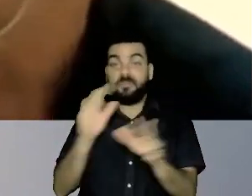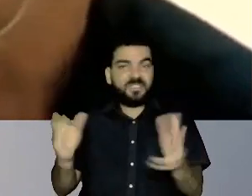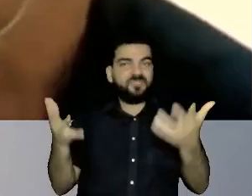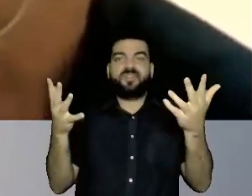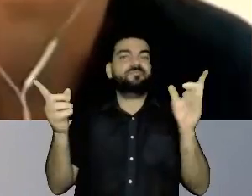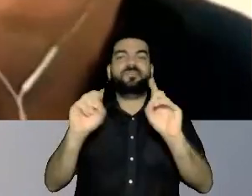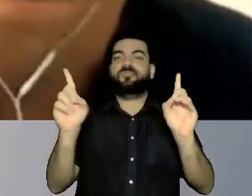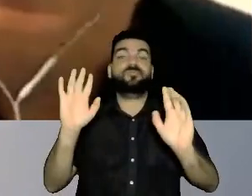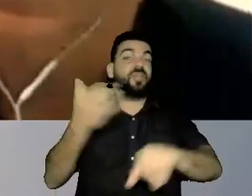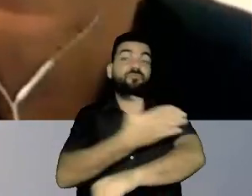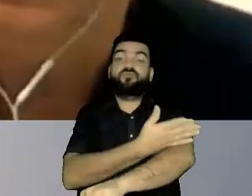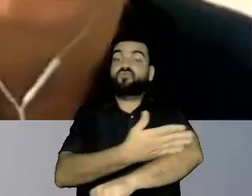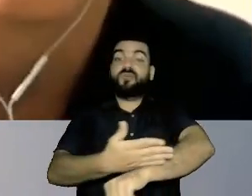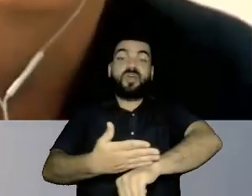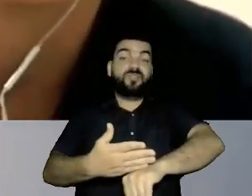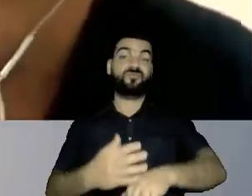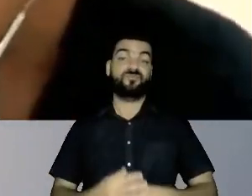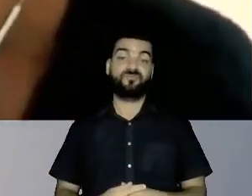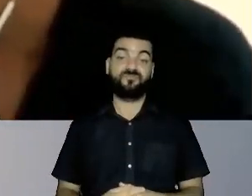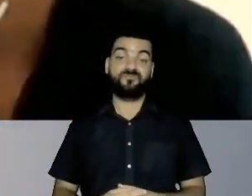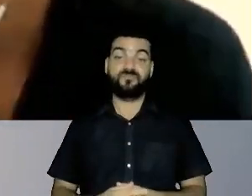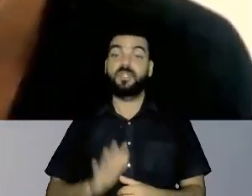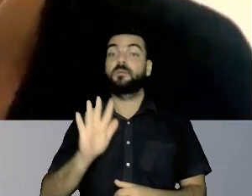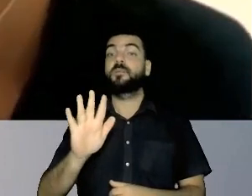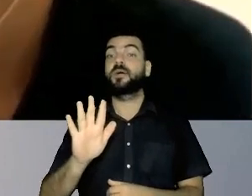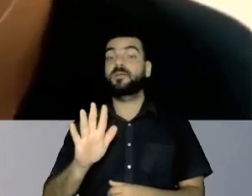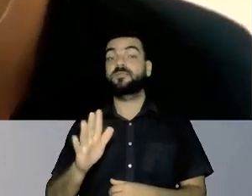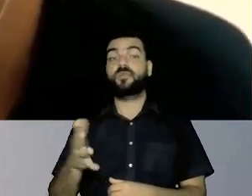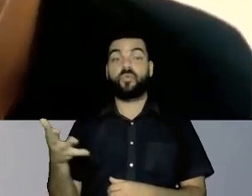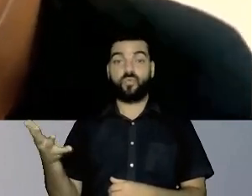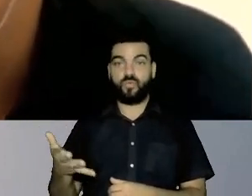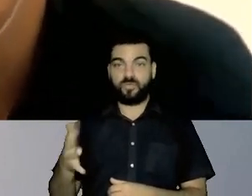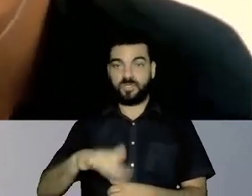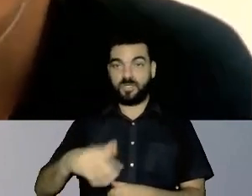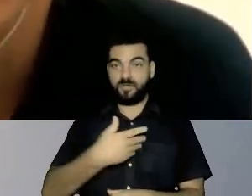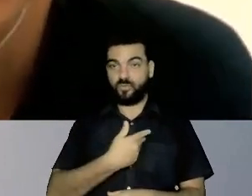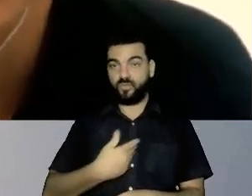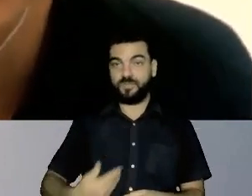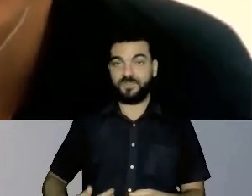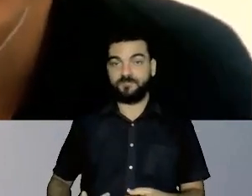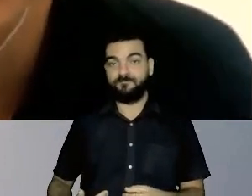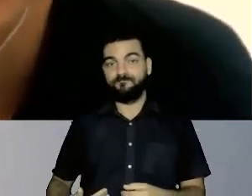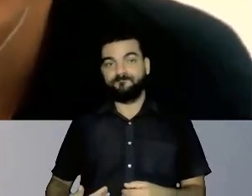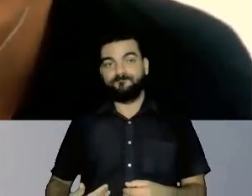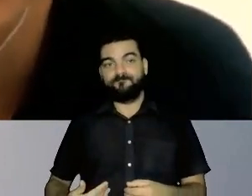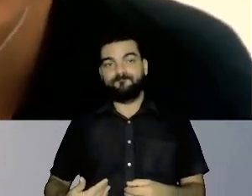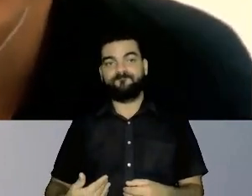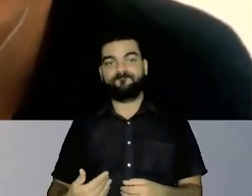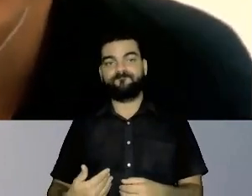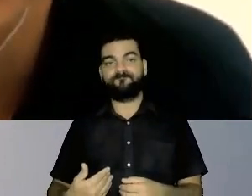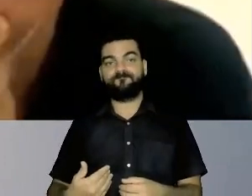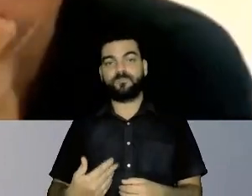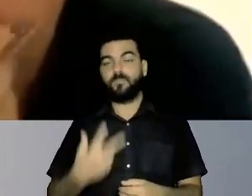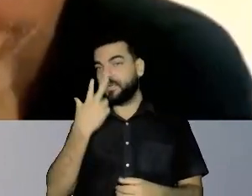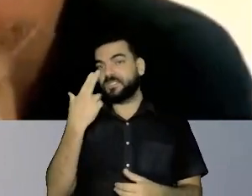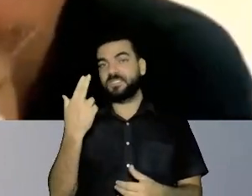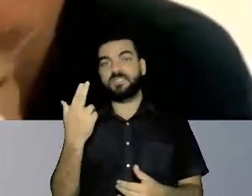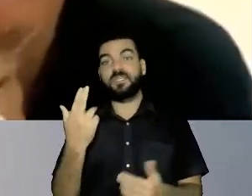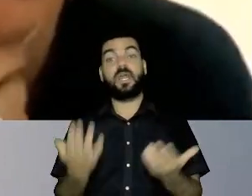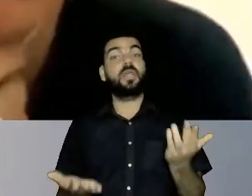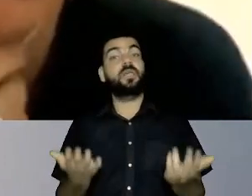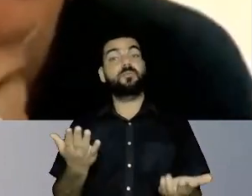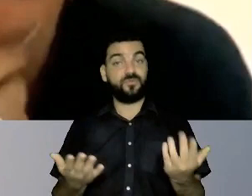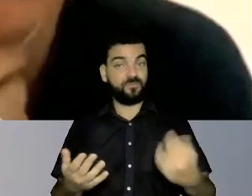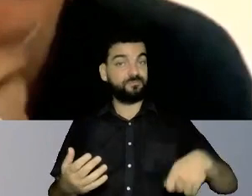gênero, né? Sem ter que pensar em ações afirmativas e tudo mais. E por outro lado, eu vejo assim, uma necessidade também de tornar o